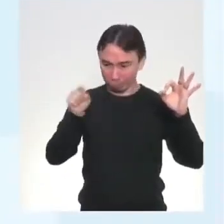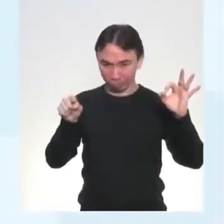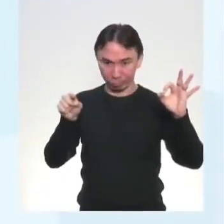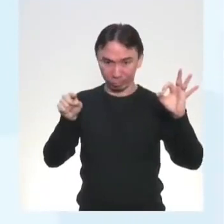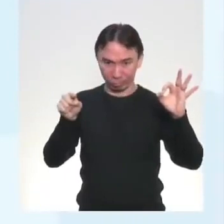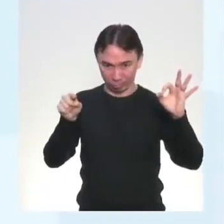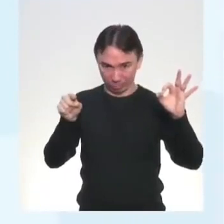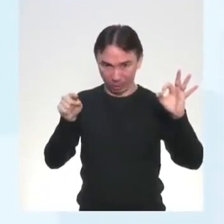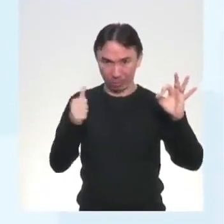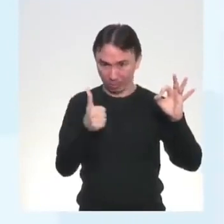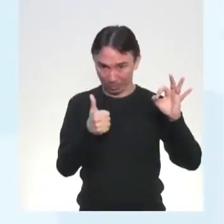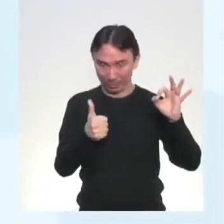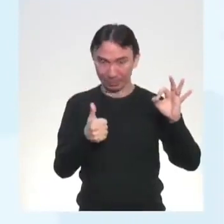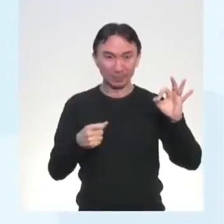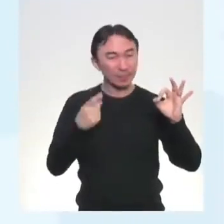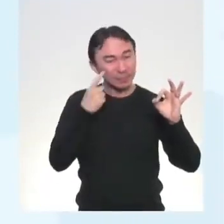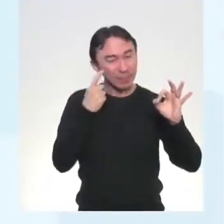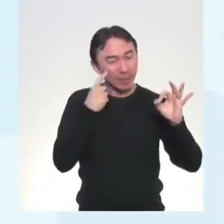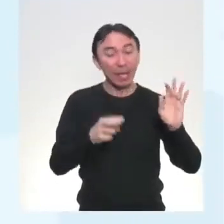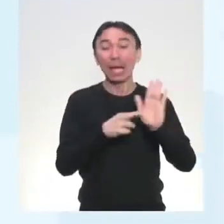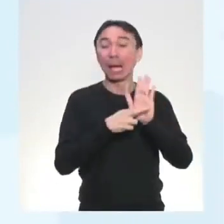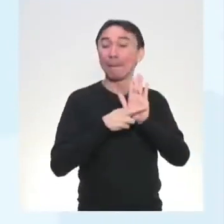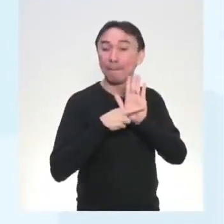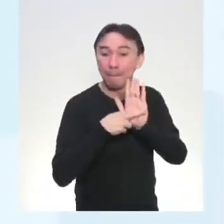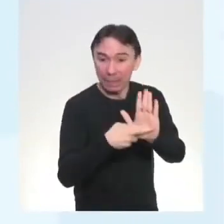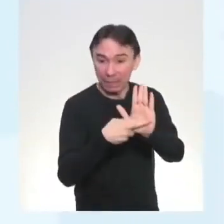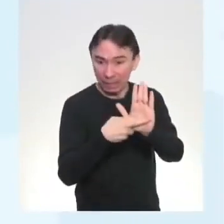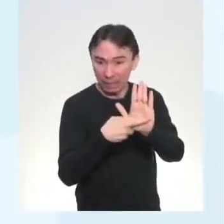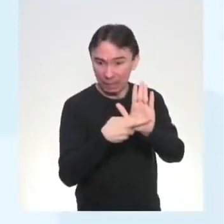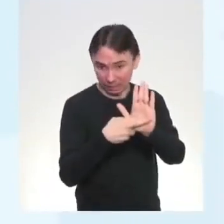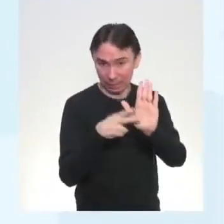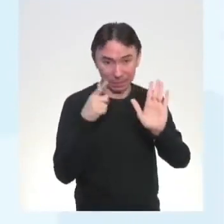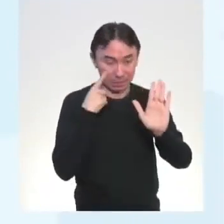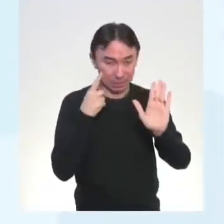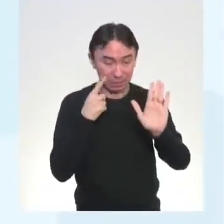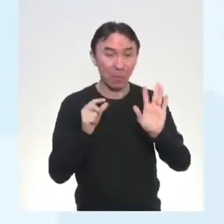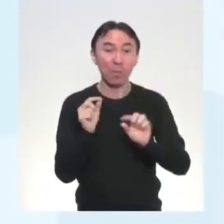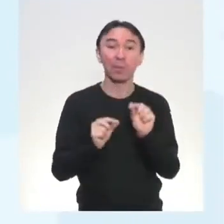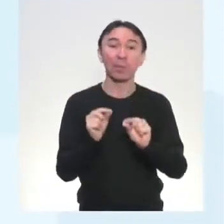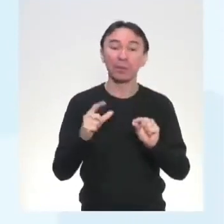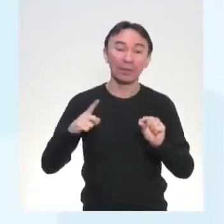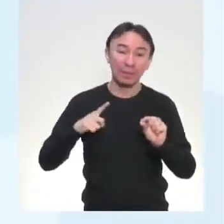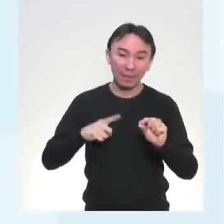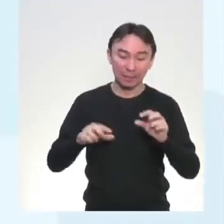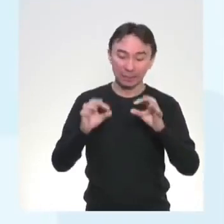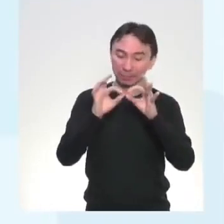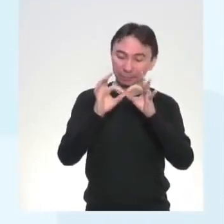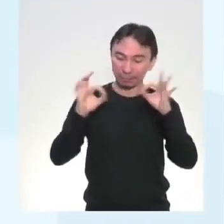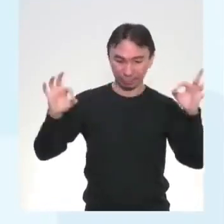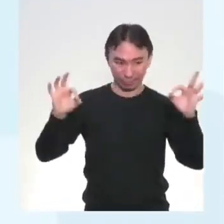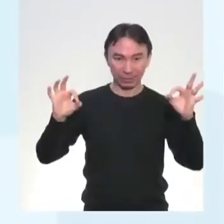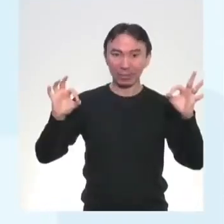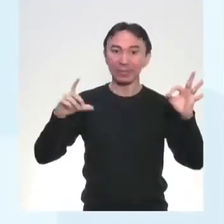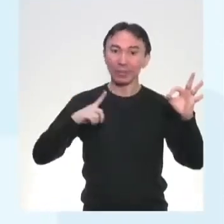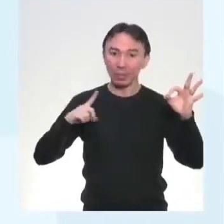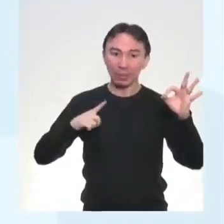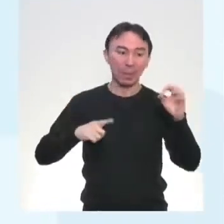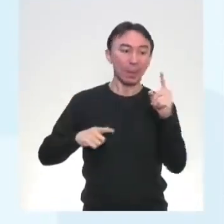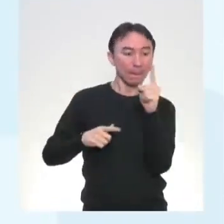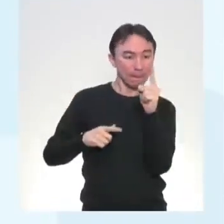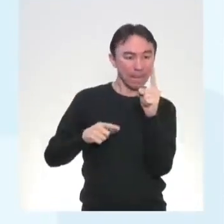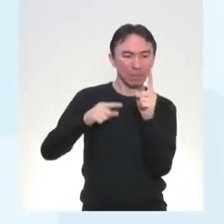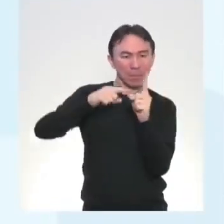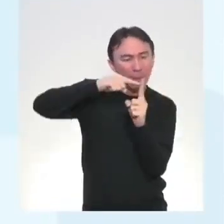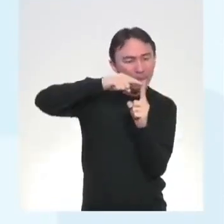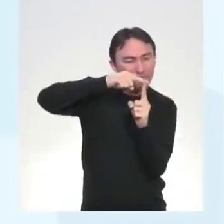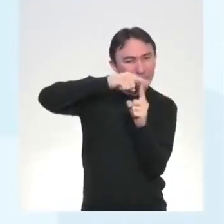escolher 2 deles. E para representar esses 2 pontos que eu vou escolher, eu vou marcar um tracinho na minha reta, Osmar. Ok. Né?